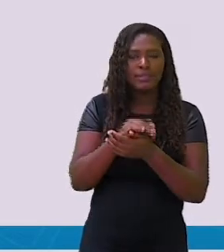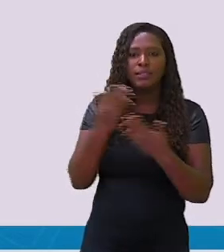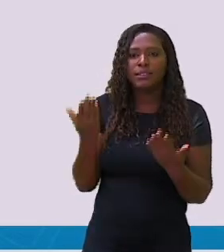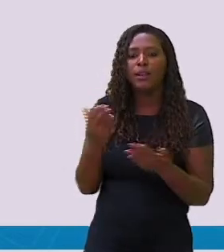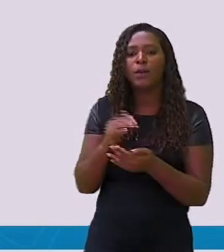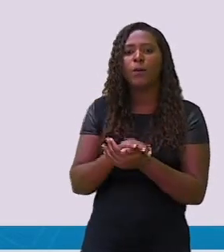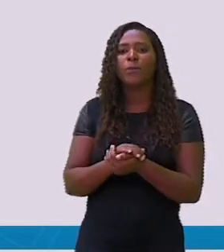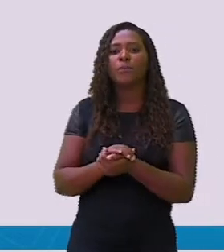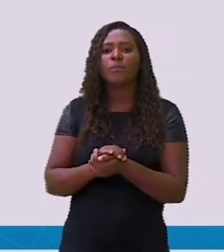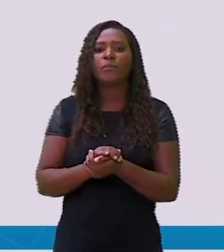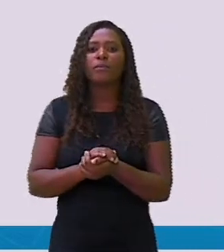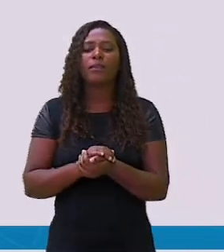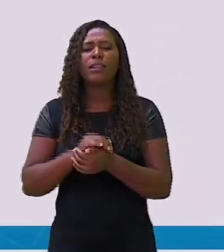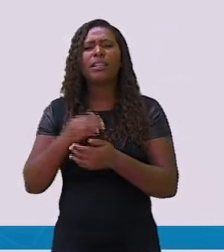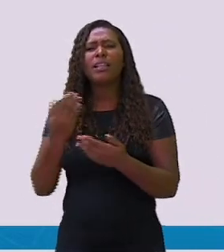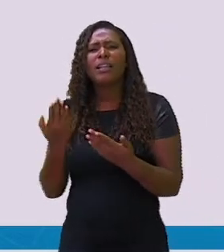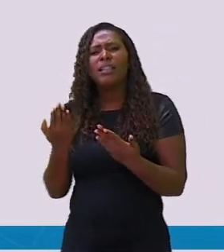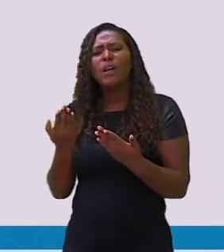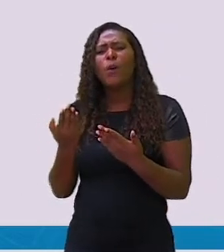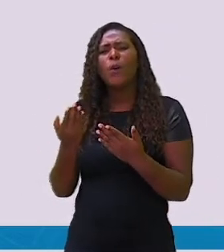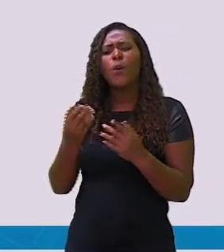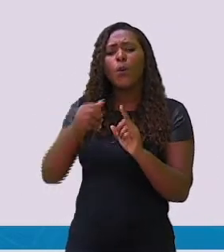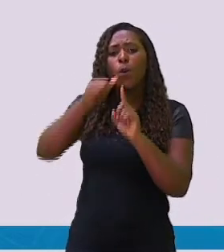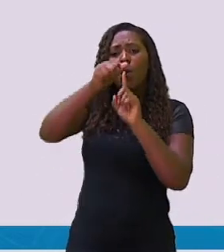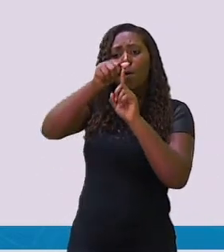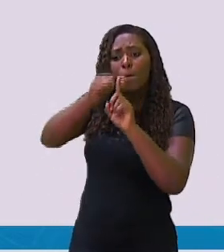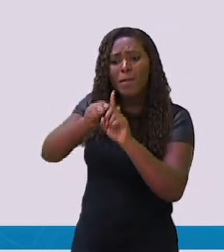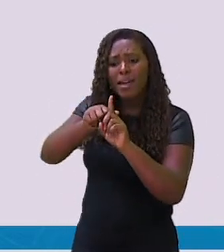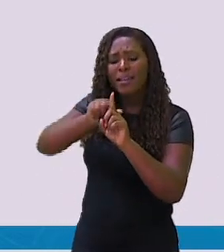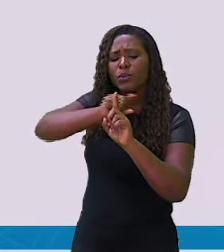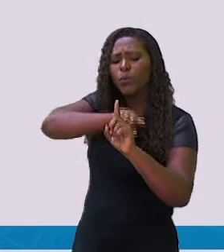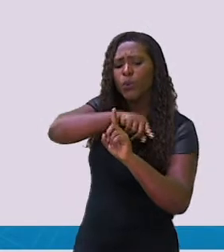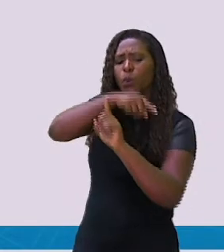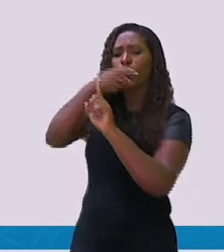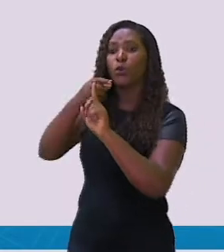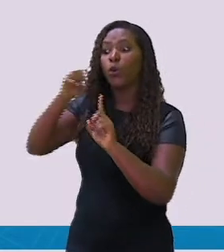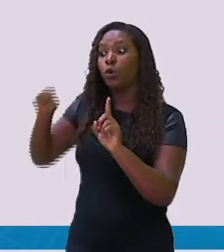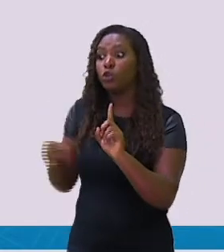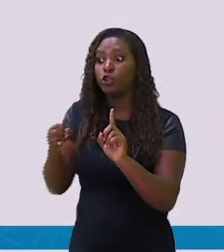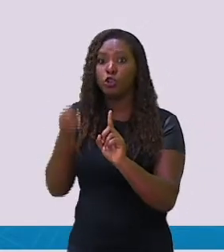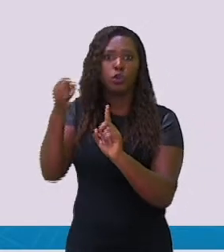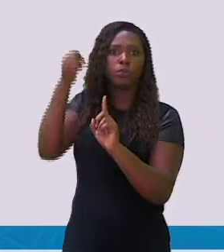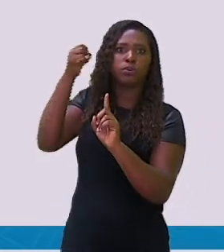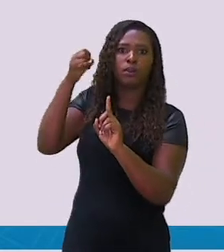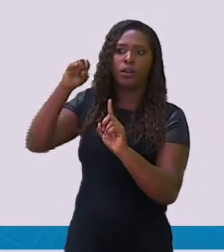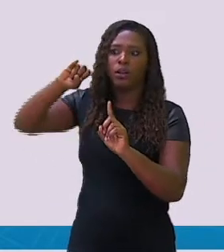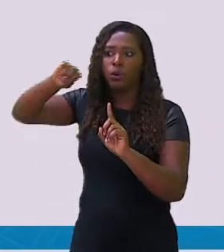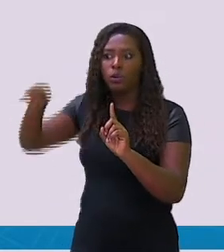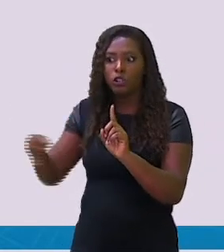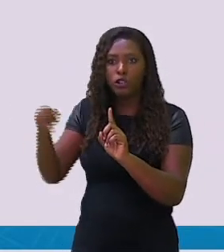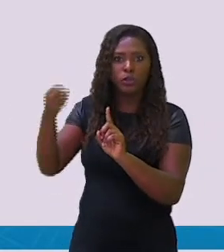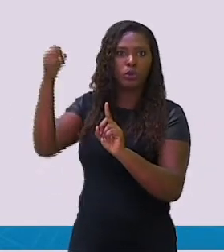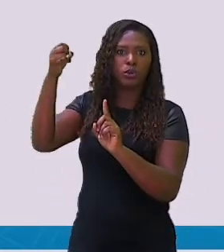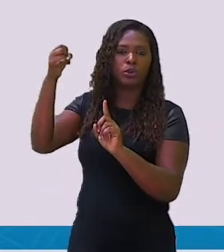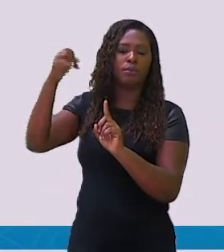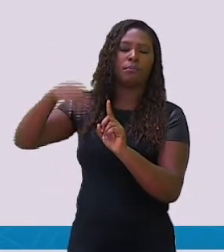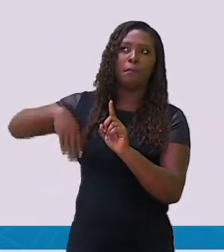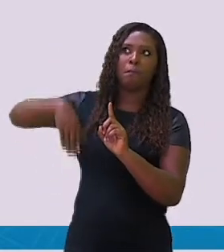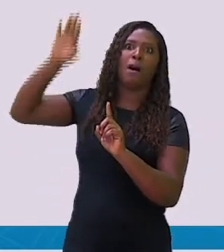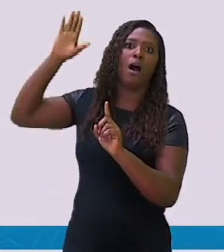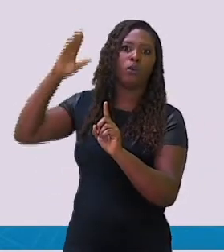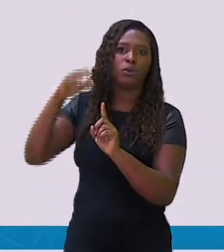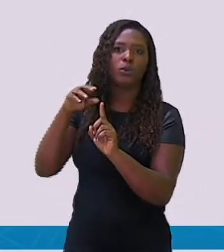que a dívida dela ó passou a ser 583 reais 54 centavos